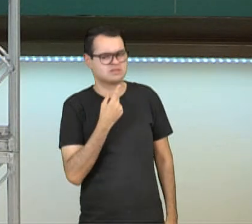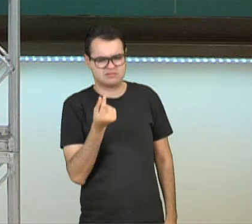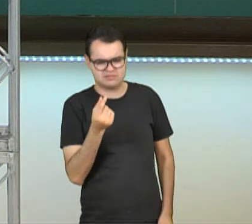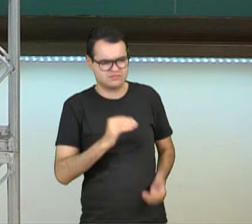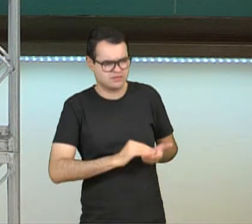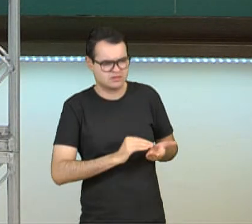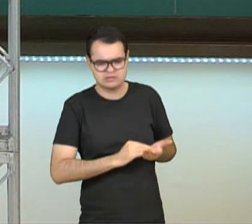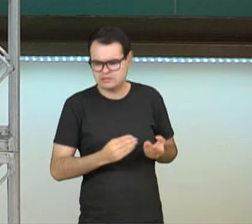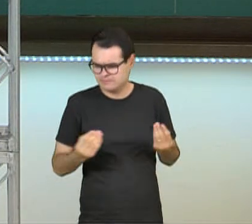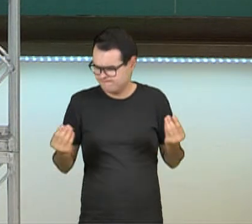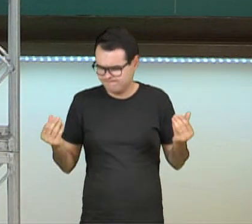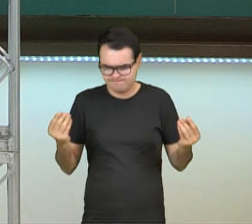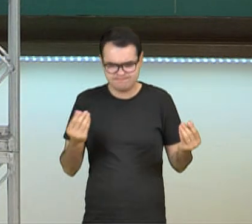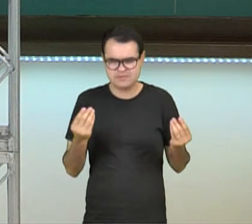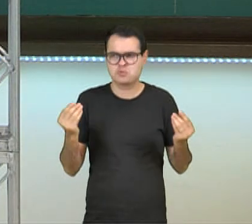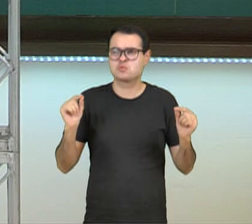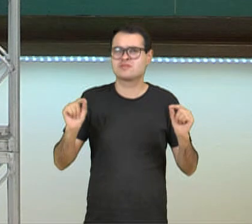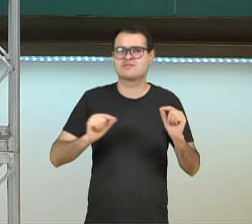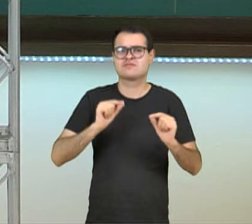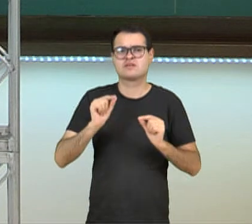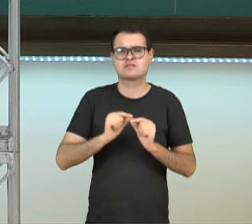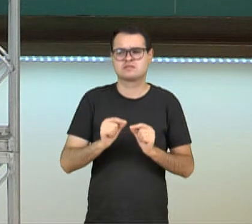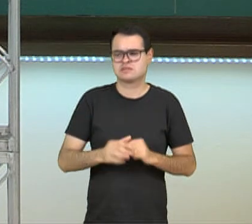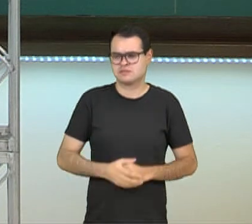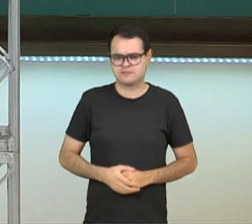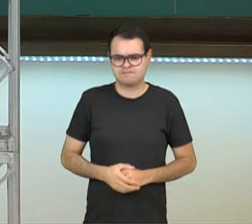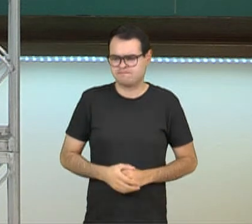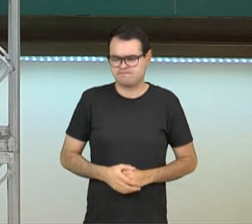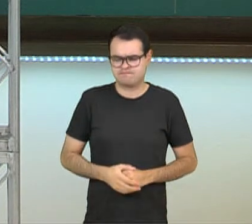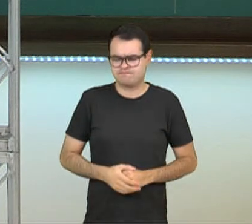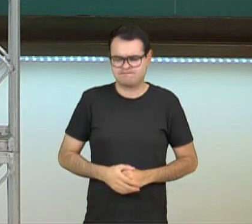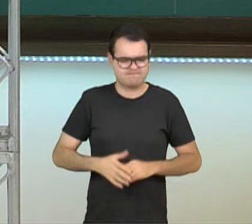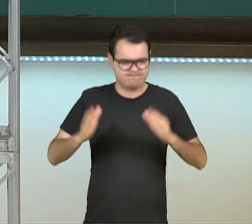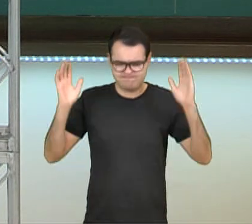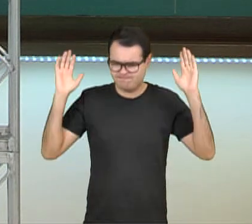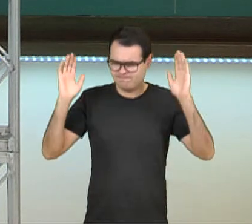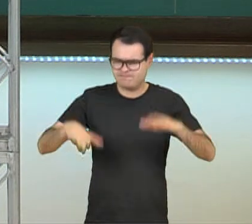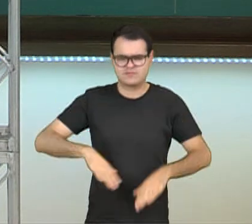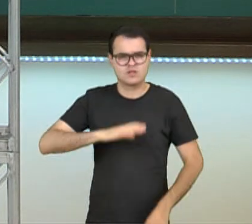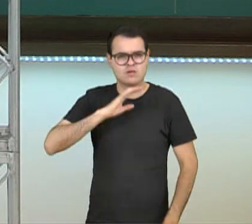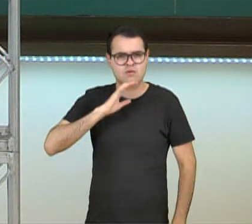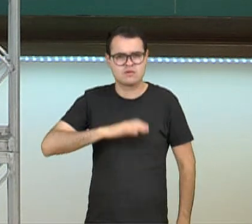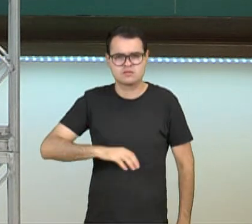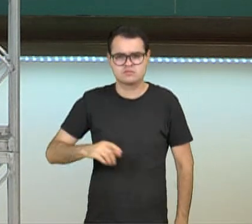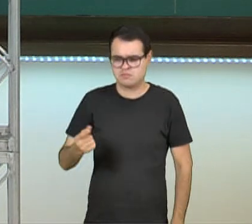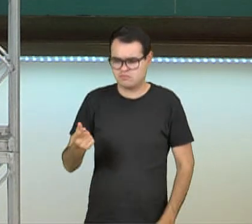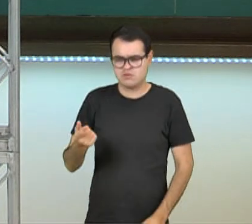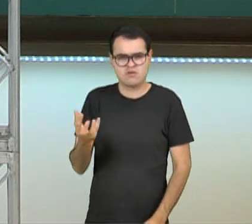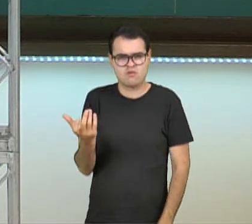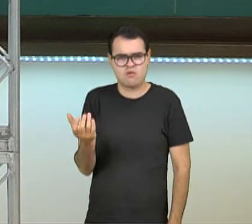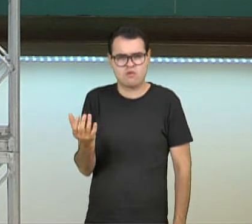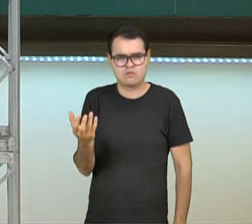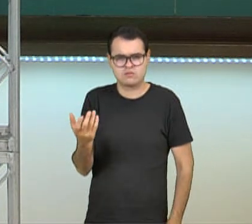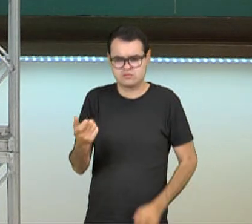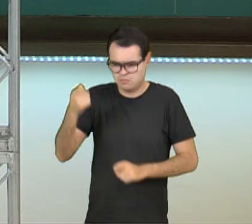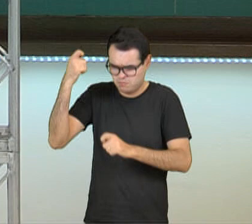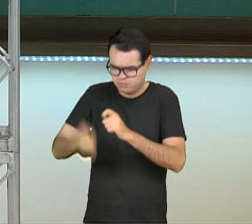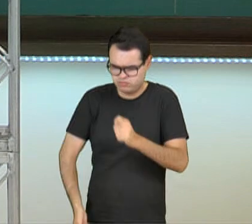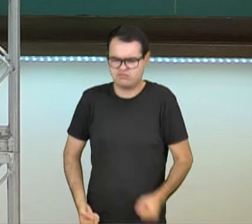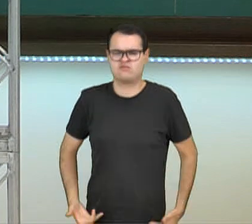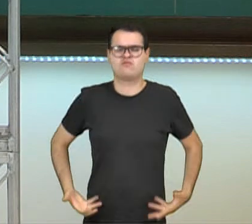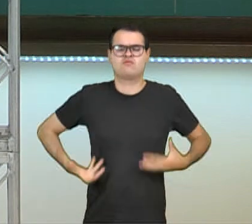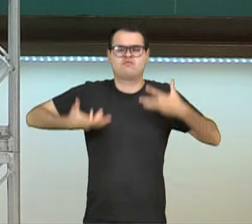ele, desesperado, sem saber o que fazer, tomou uma atitude, né, horrível, que não sirva de exemplo para